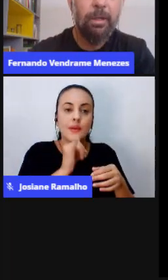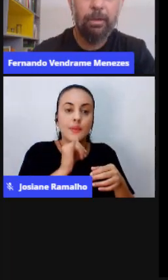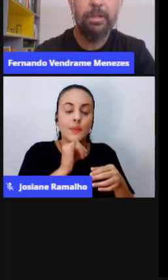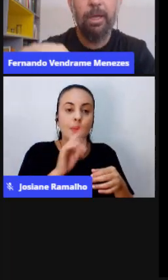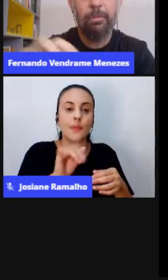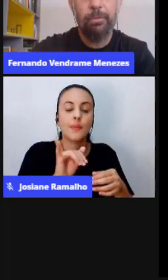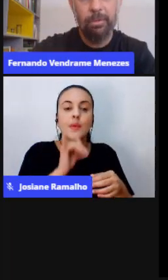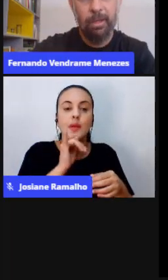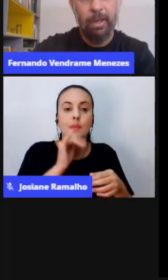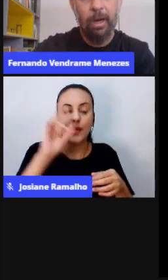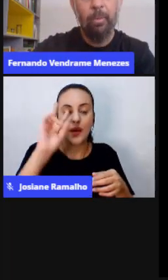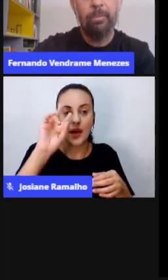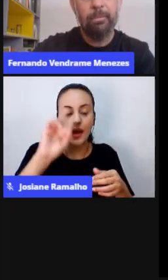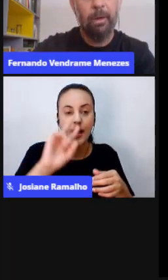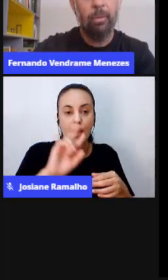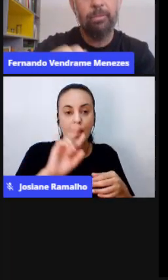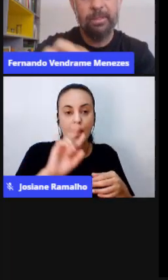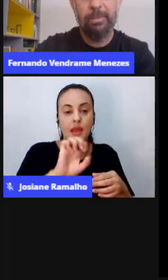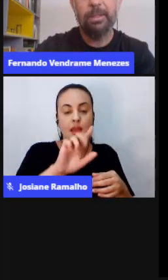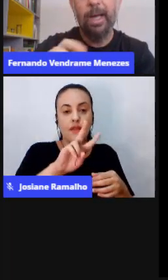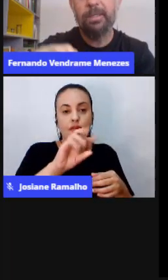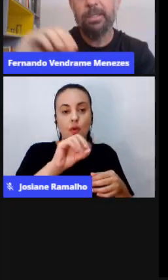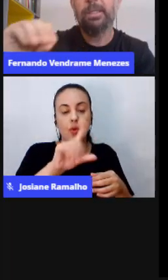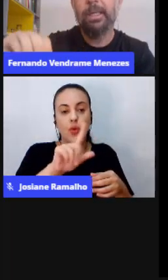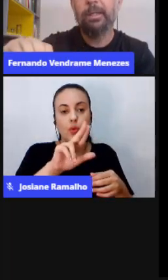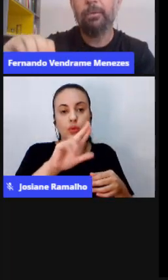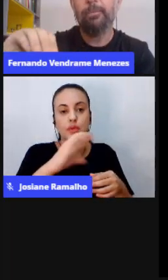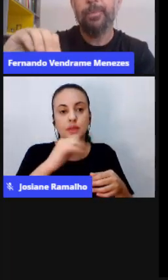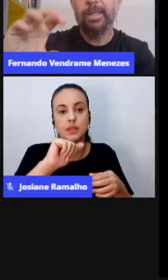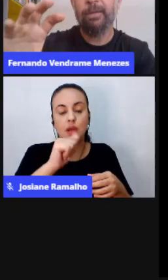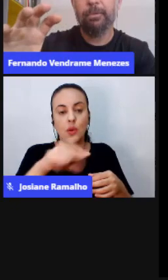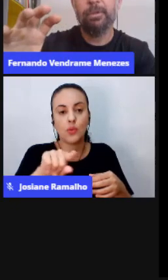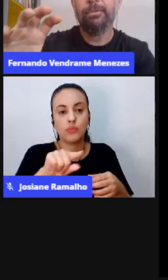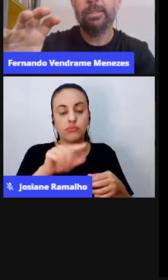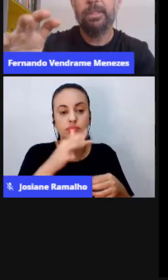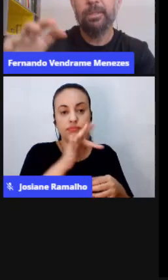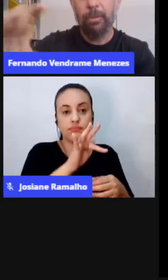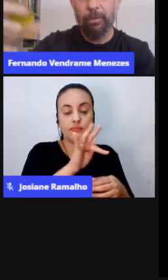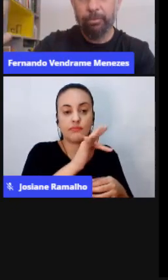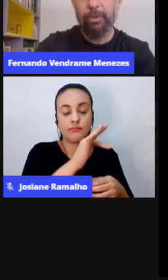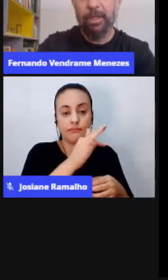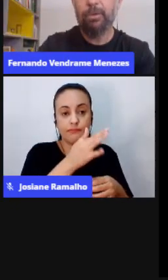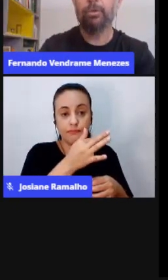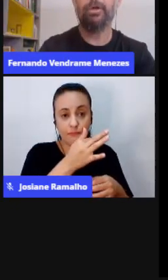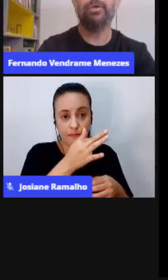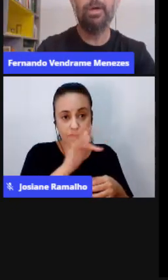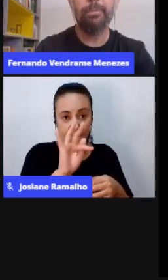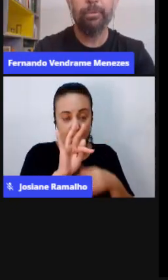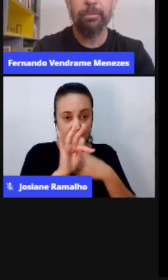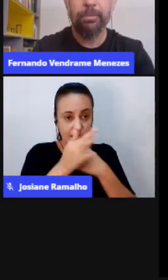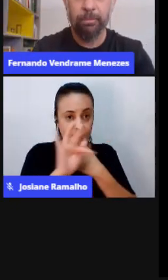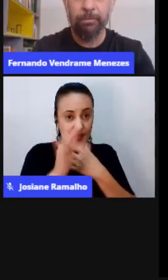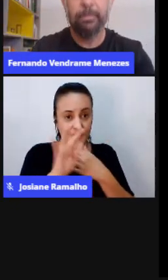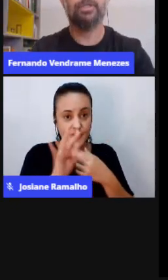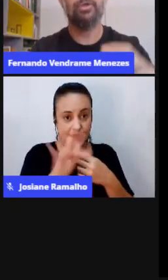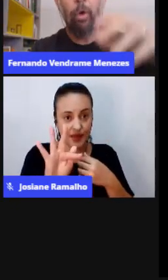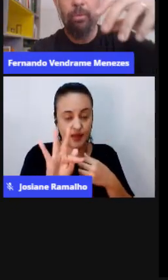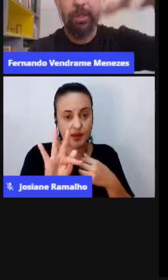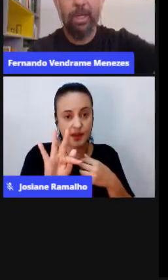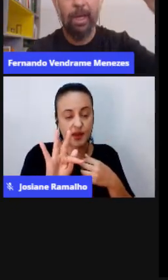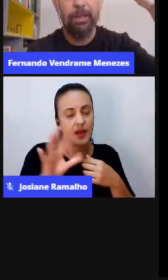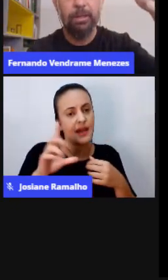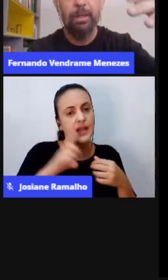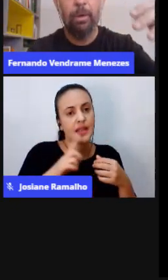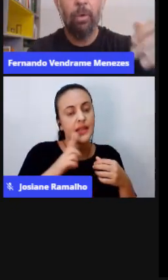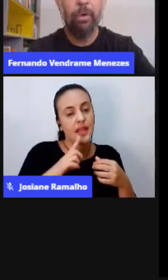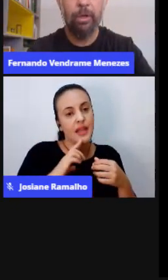Francesa. Nós temos algumas habilidades que tratam da Revolução Francesa enquanto um processo histórico amplo, de como